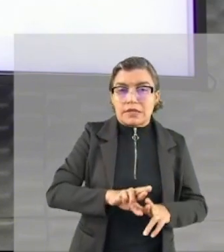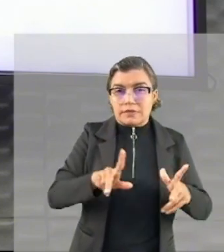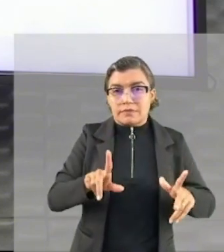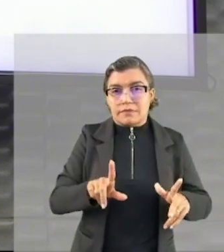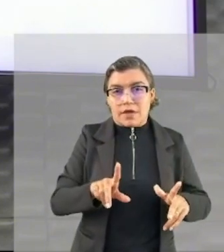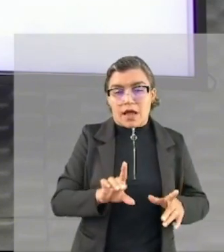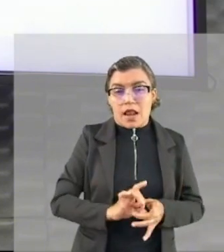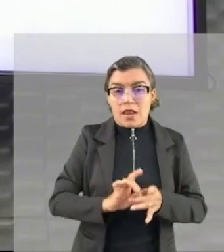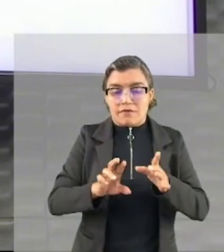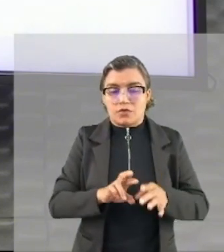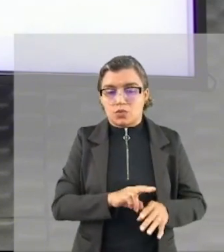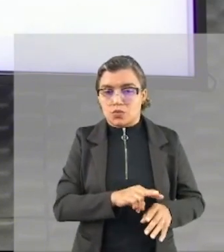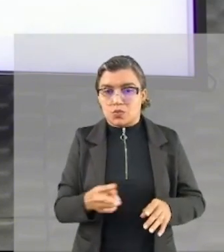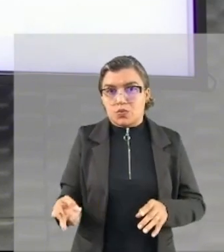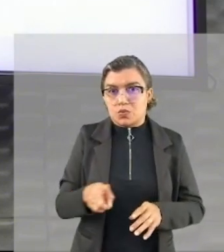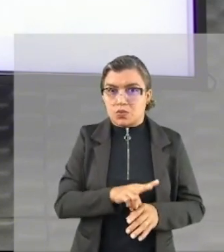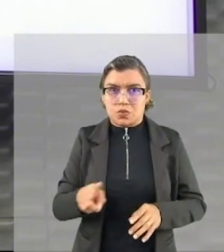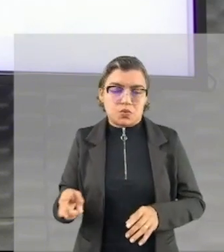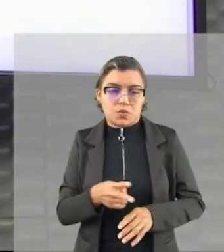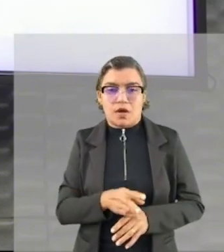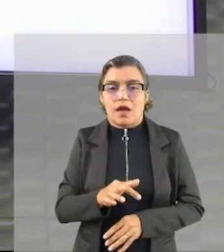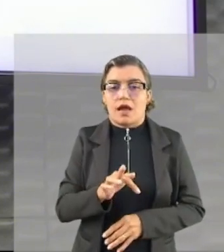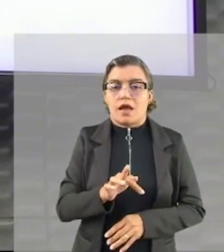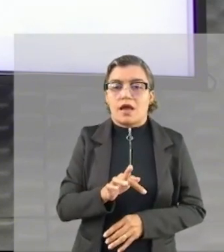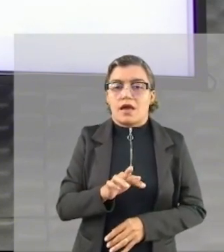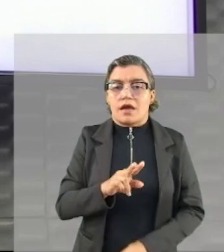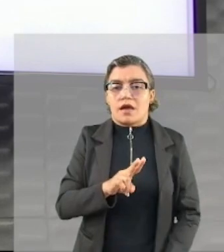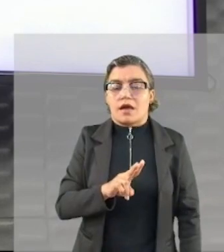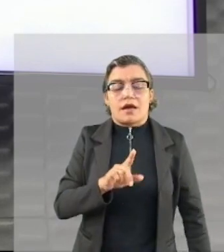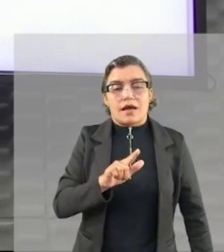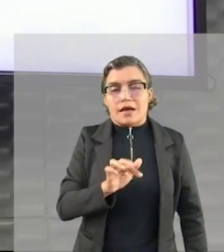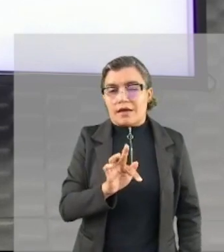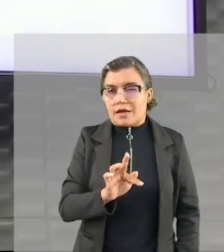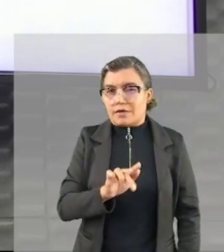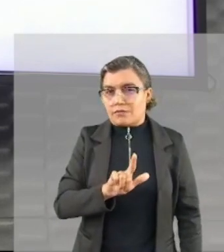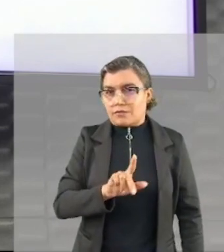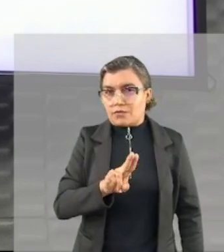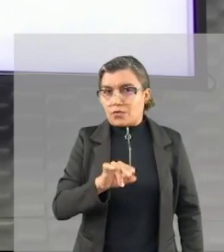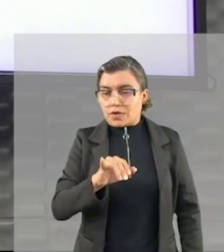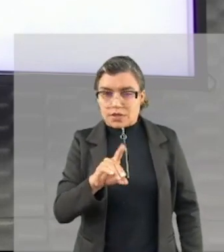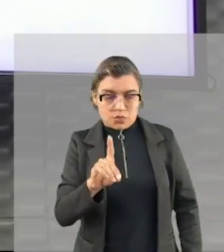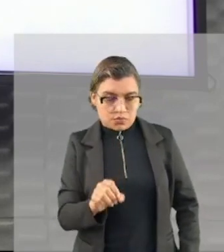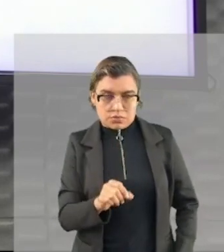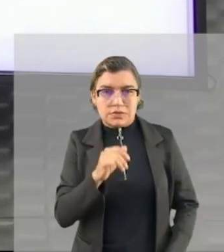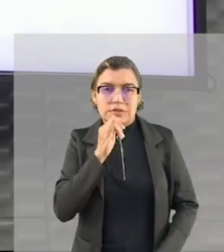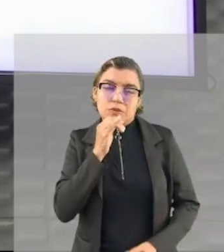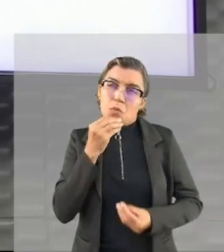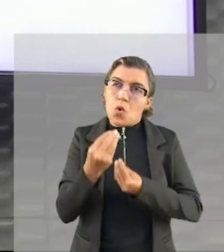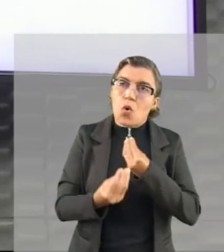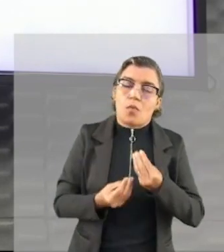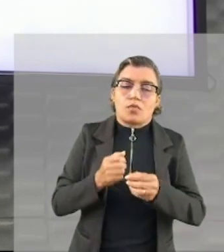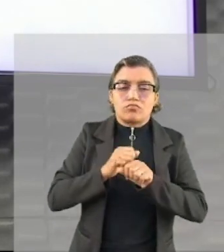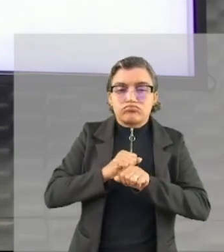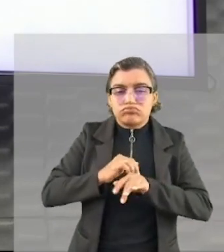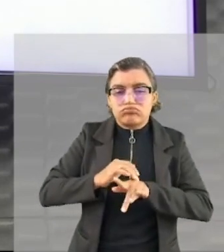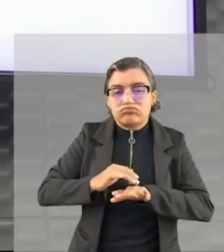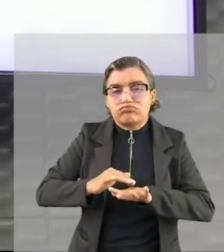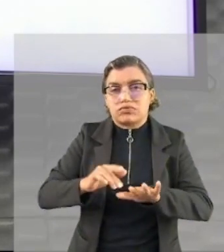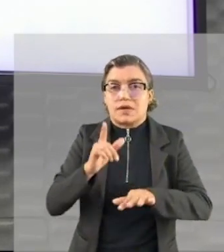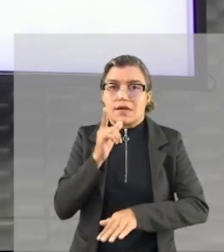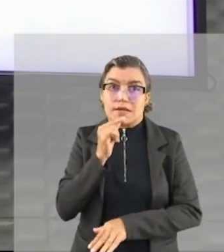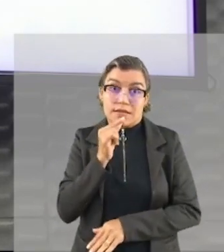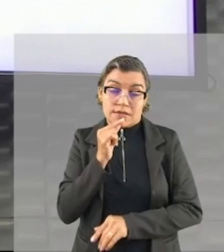só em fluidos. O que são fluidos? Coisas que podem fluir com facilidade. São os líquidos e